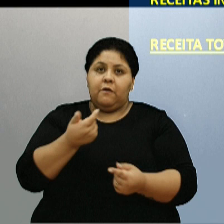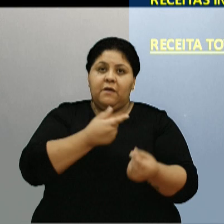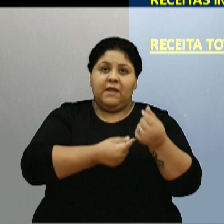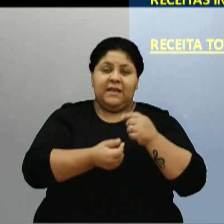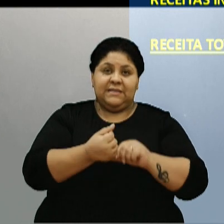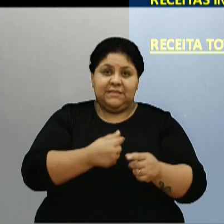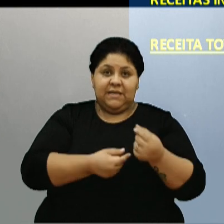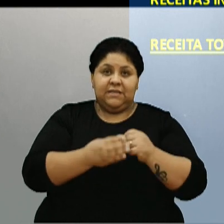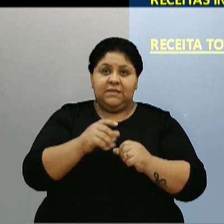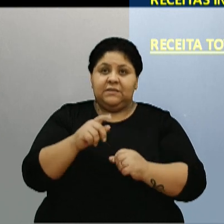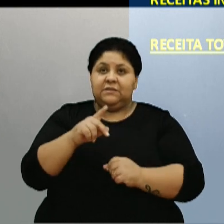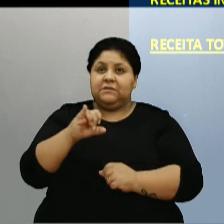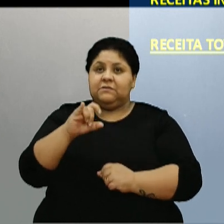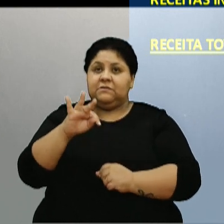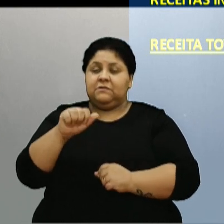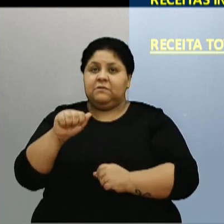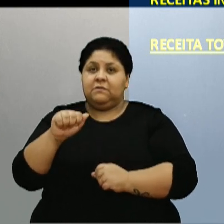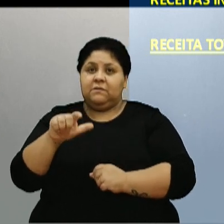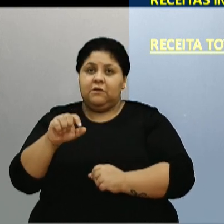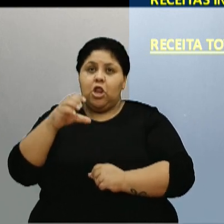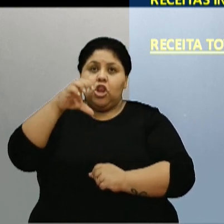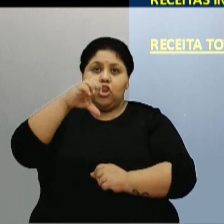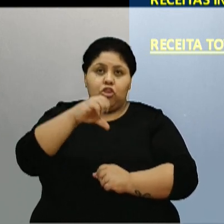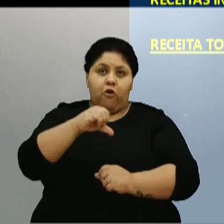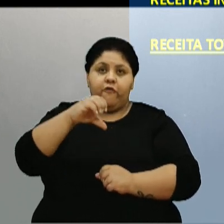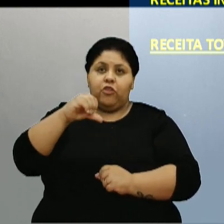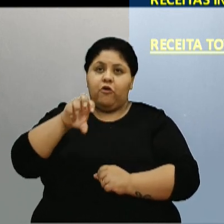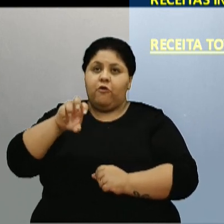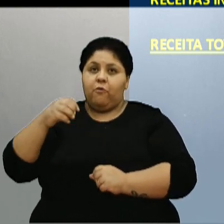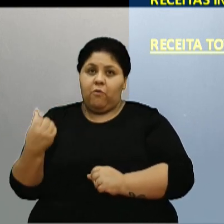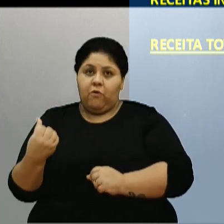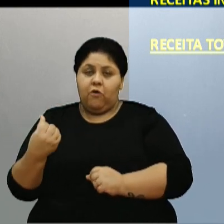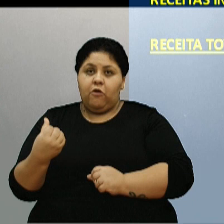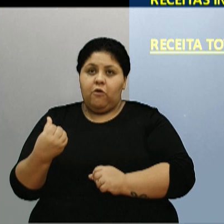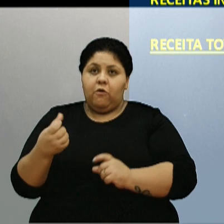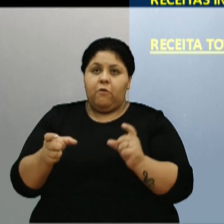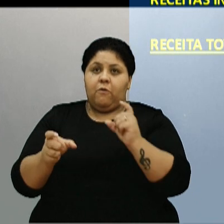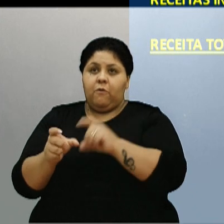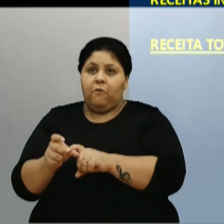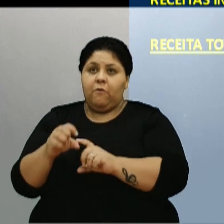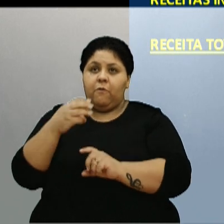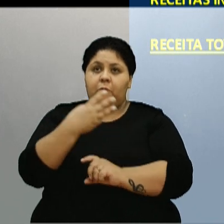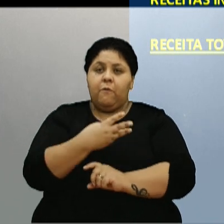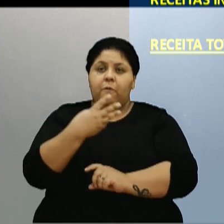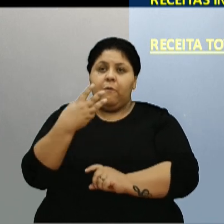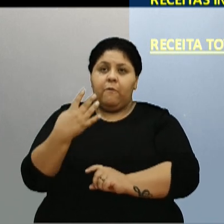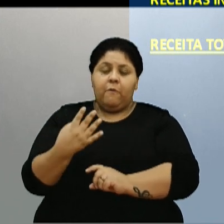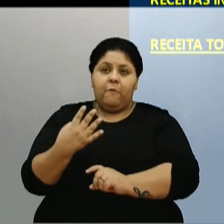capital, 9 milhões 956. E despesas de capital, 34